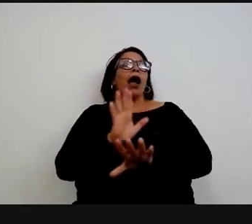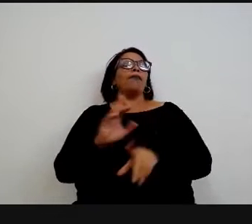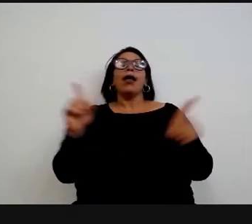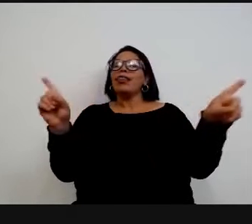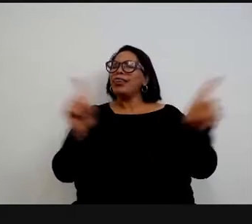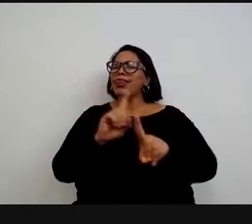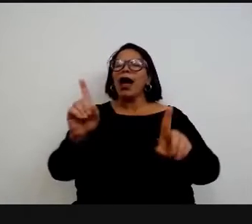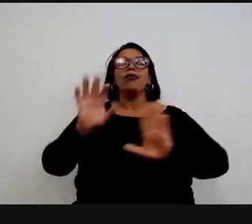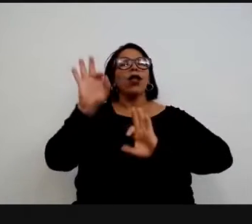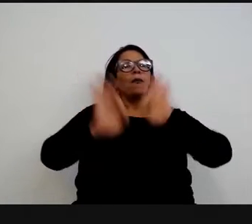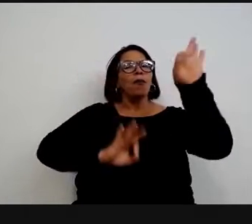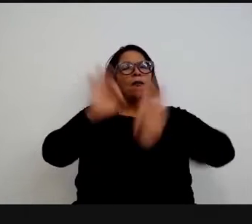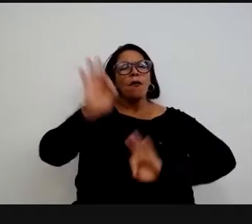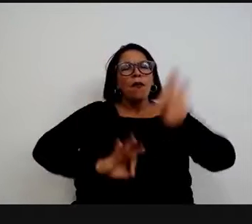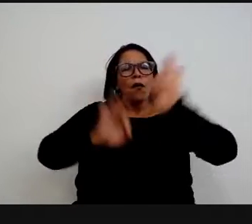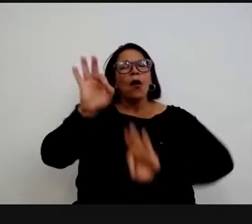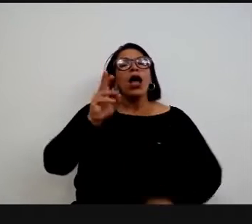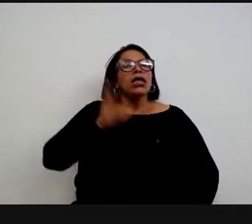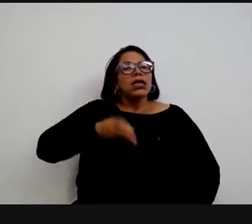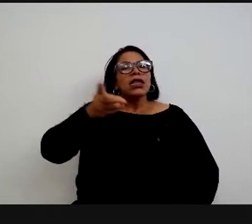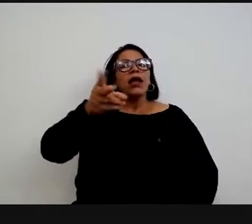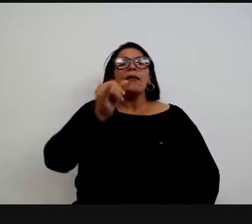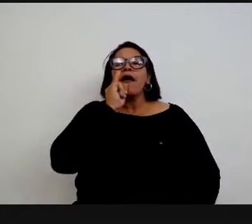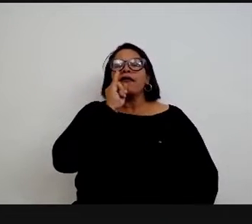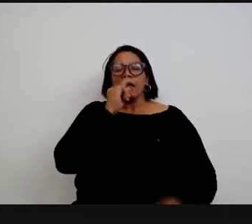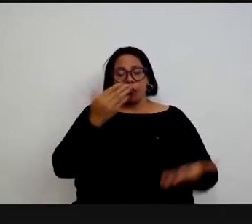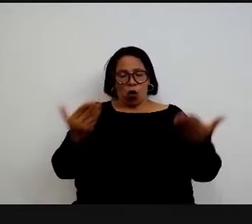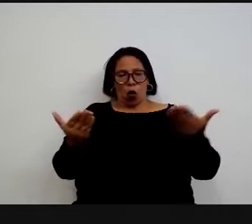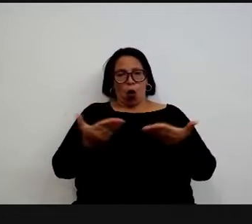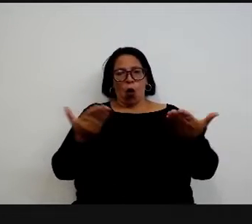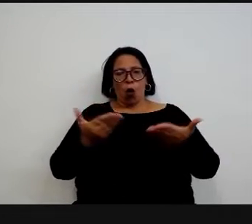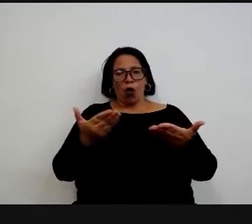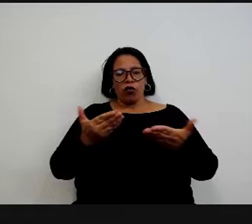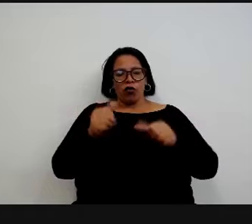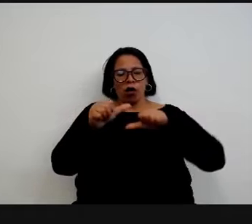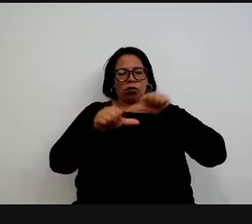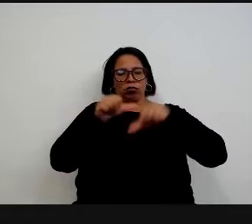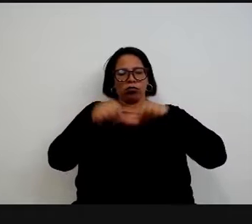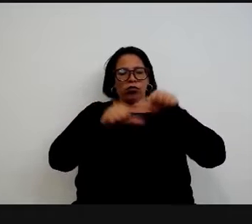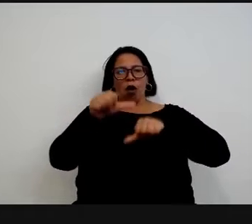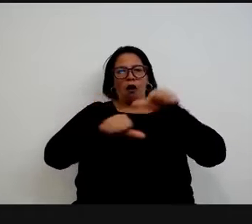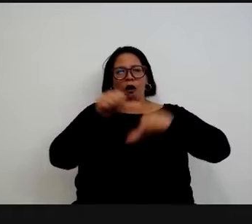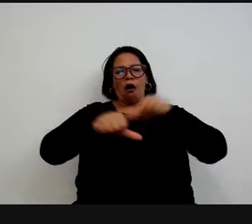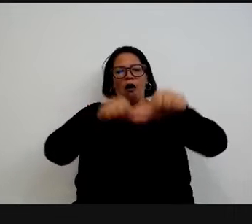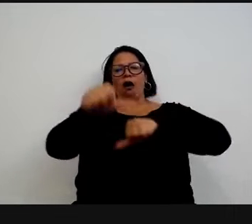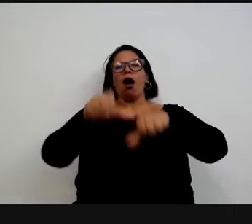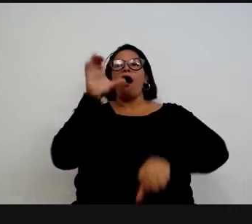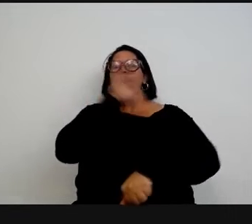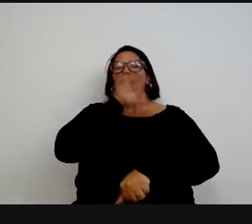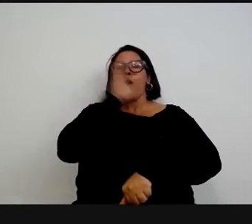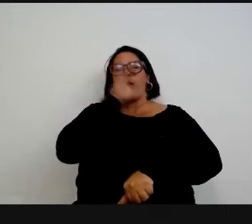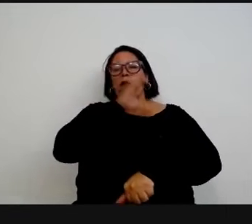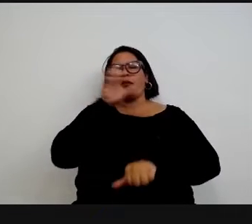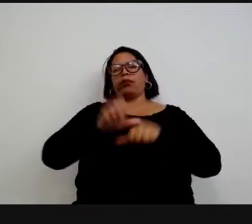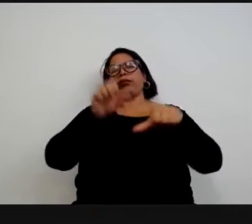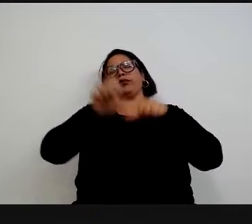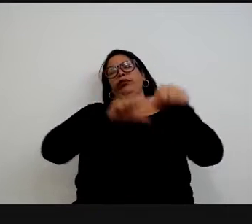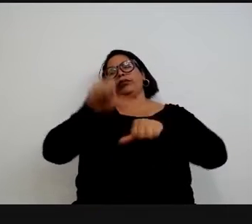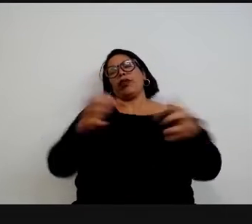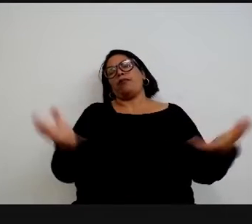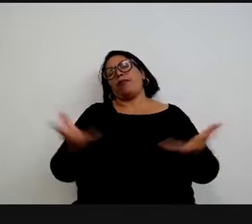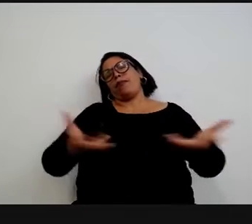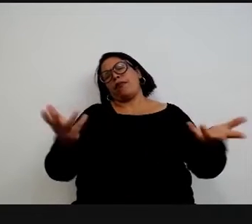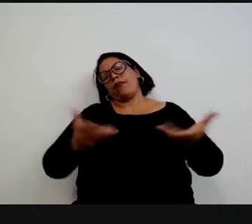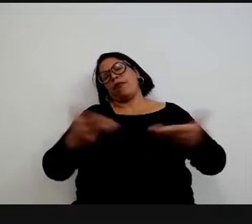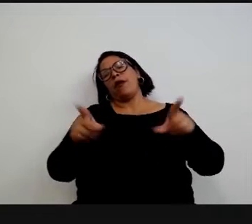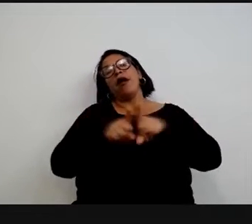está planejando até o fim. Né? Você chega no final. Hoje é uma mudança tão constante que o